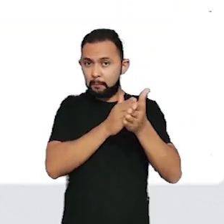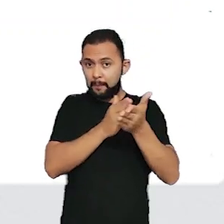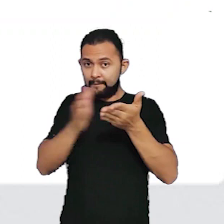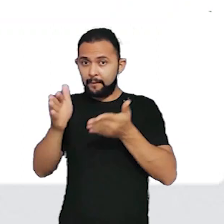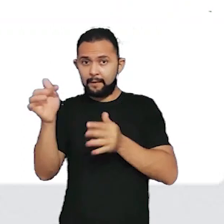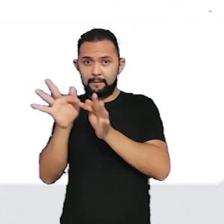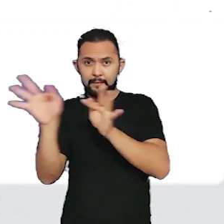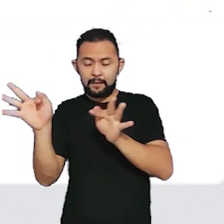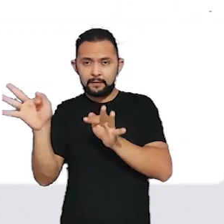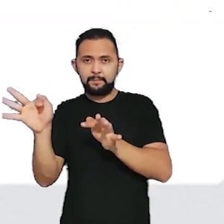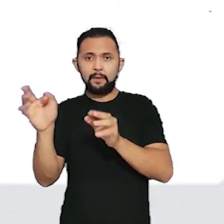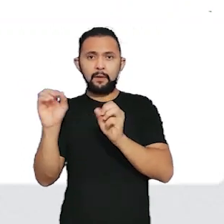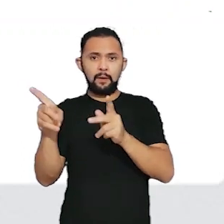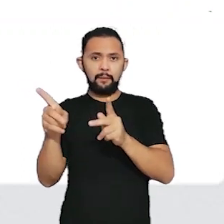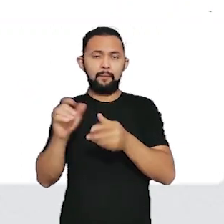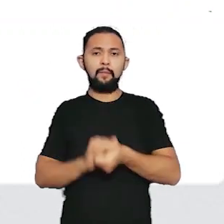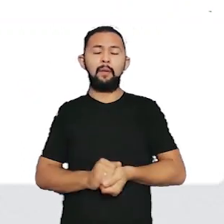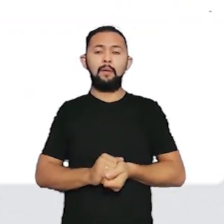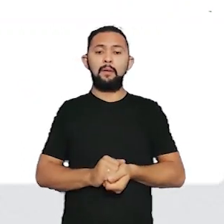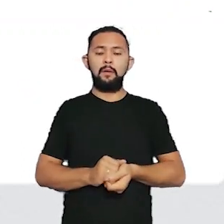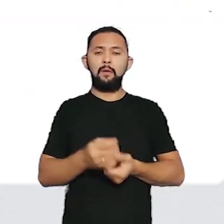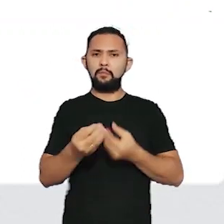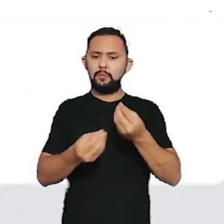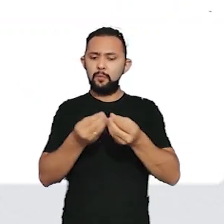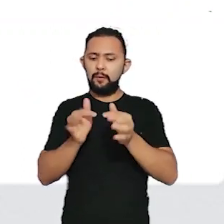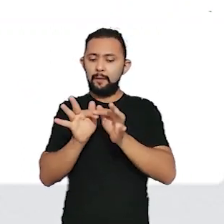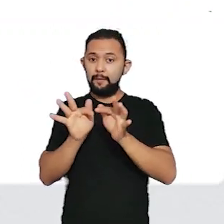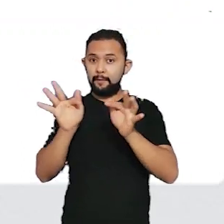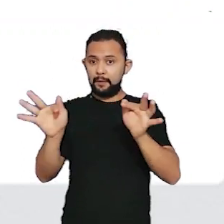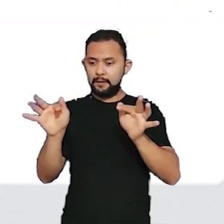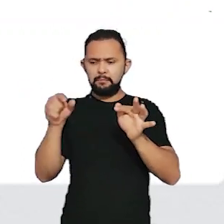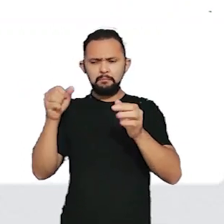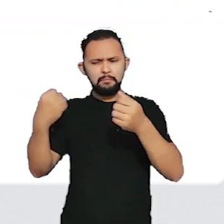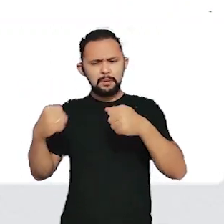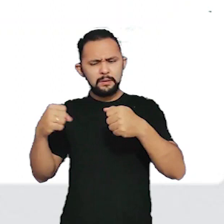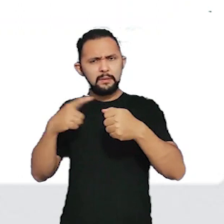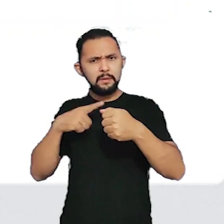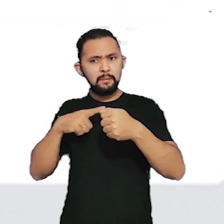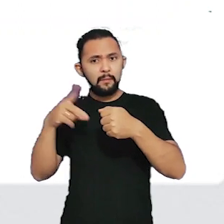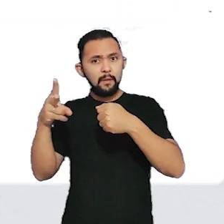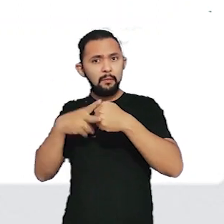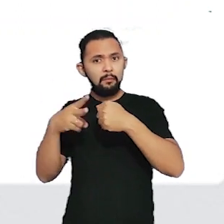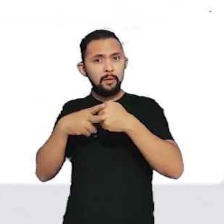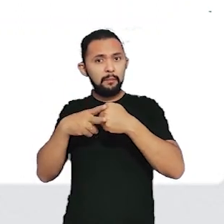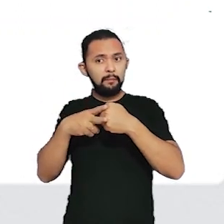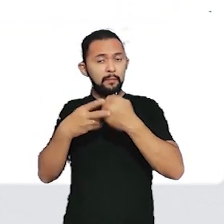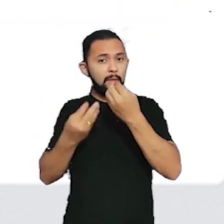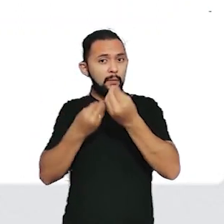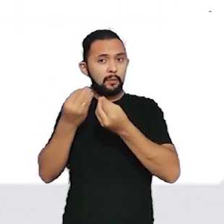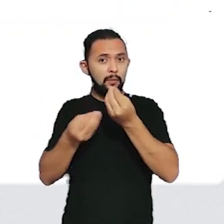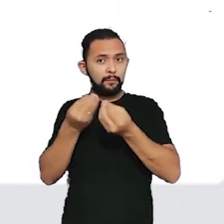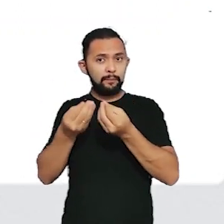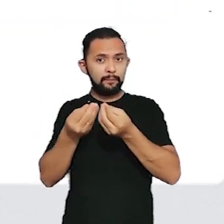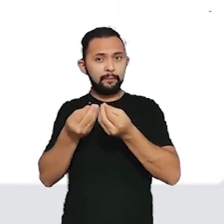que o irmão. Professor, mas para ser oração não precisa da presença do verbo? Precisa. Mas aqui é como se eu tivesse,